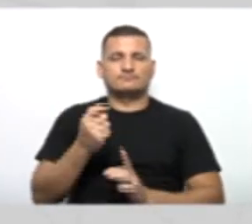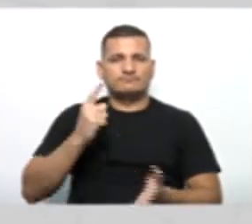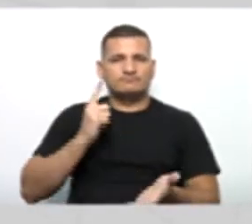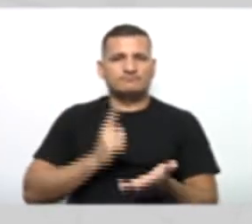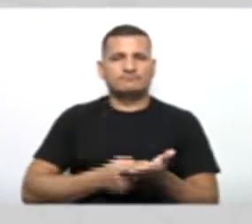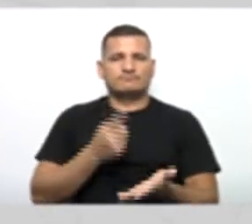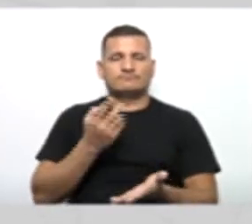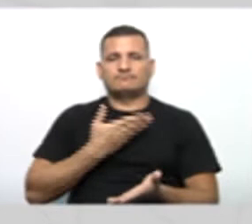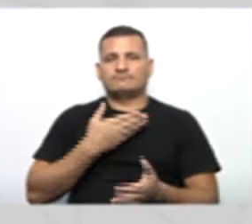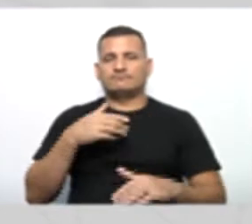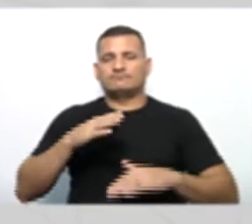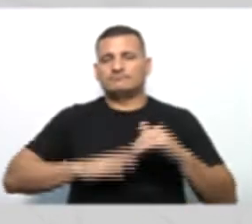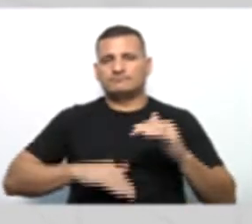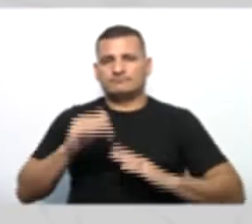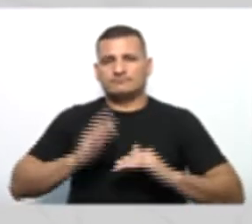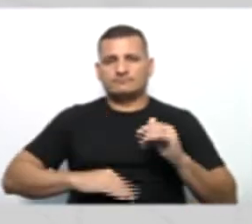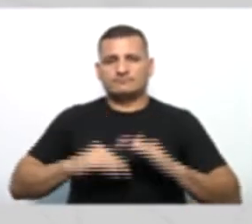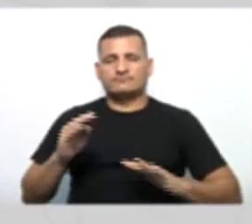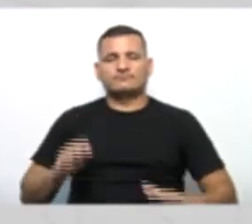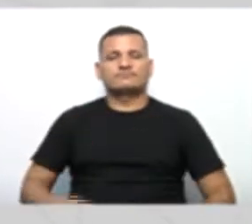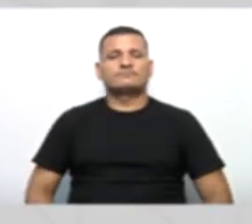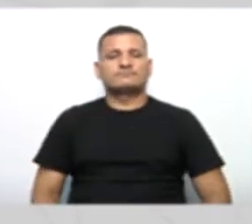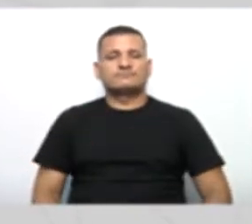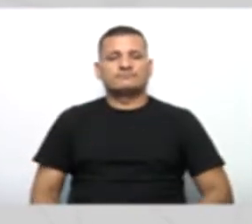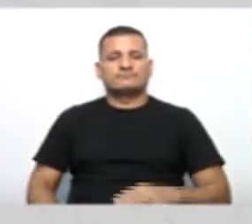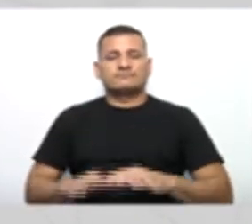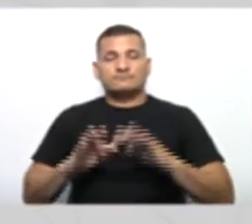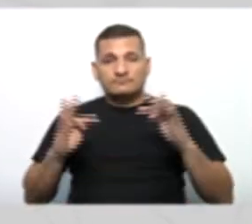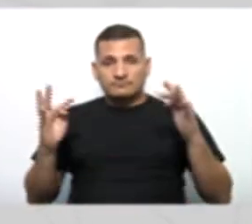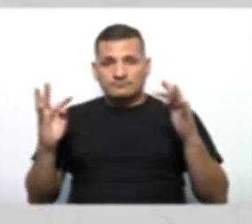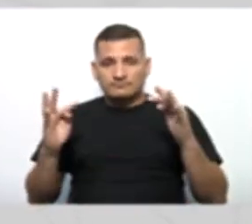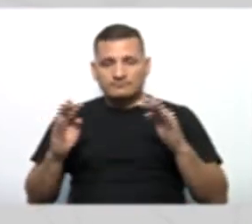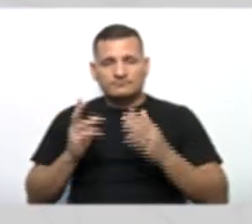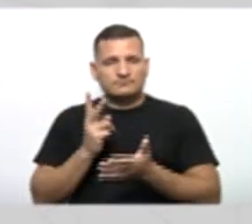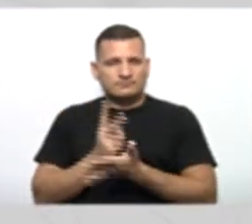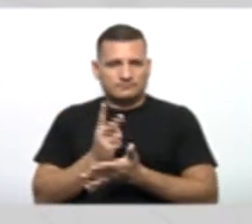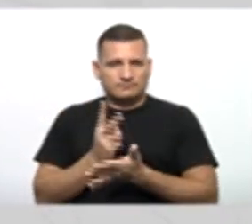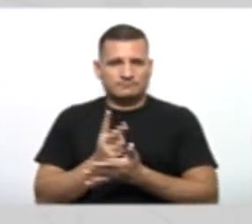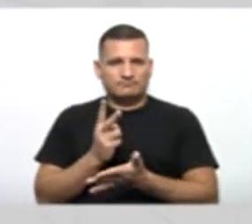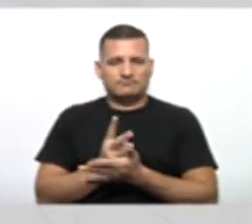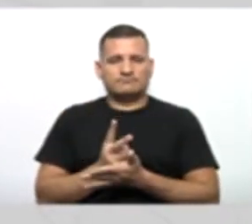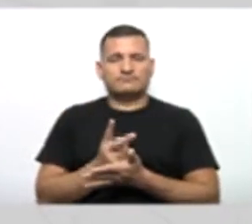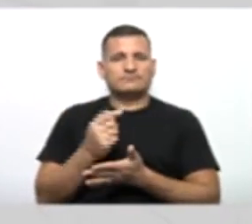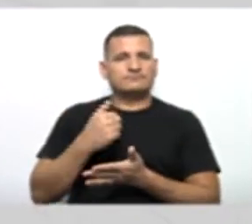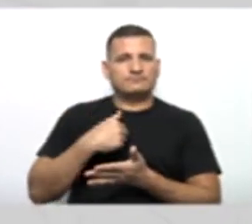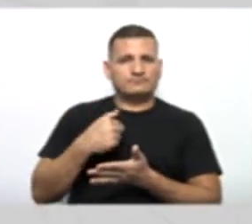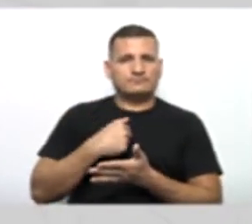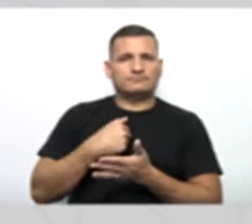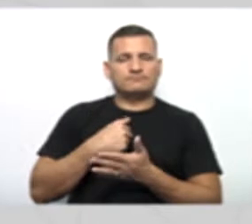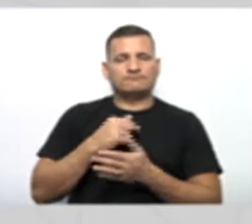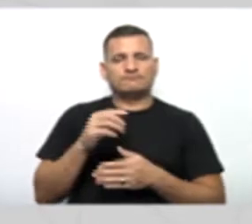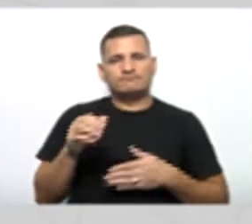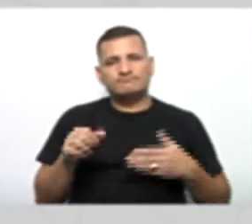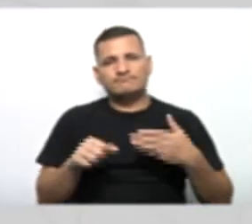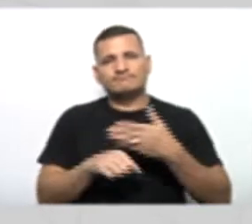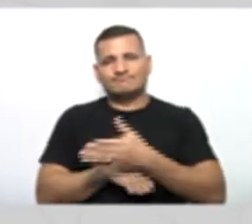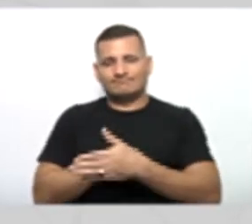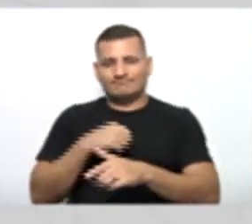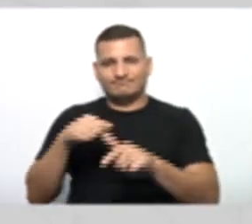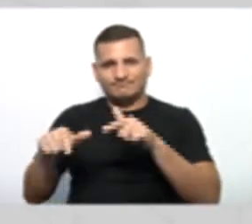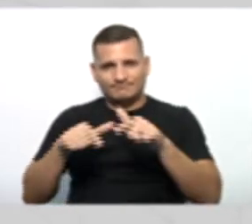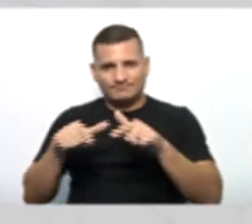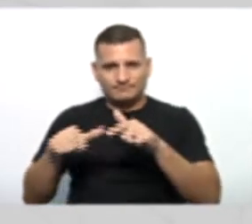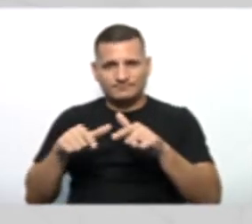e com os colegas de profissão todas as vezes né que eu entro no mercado de trabalho